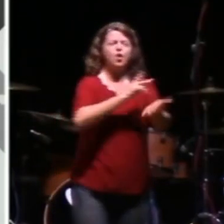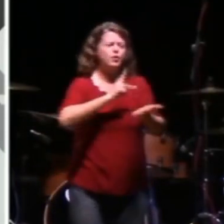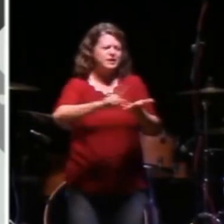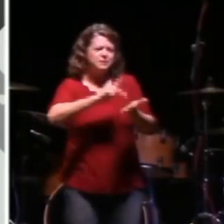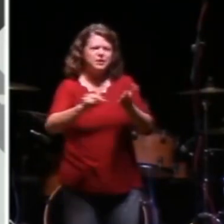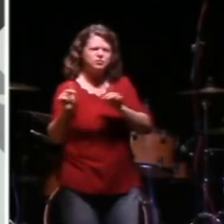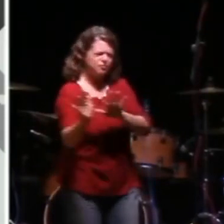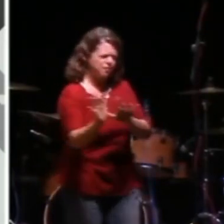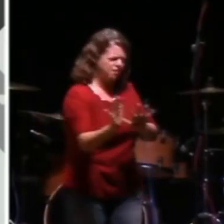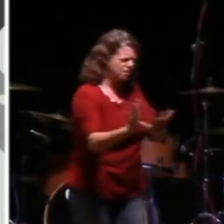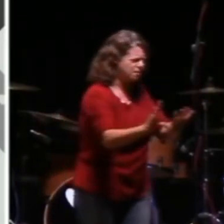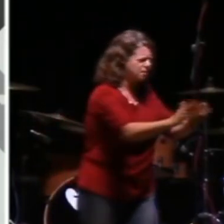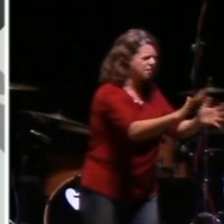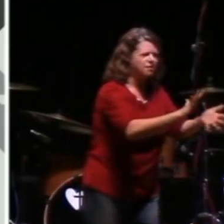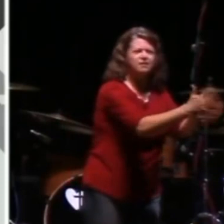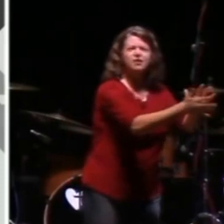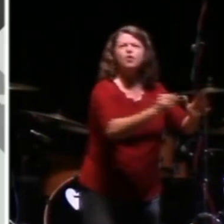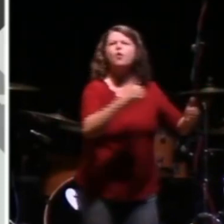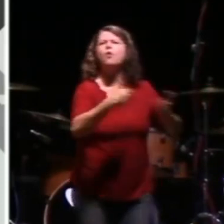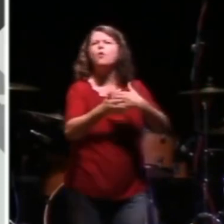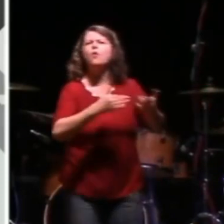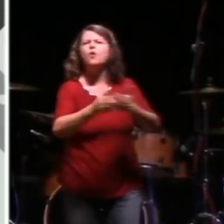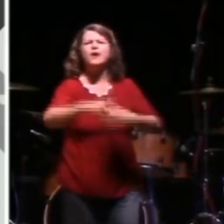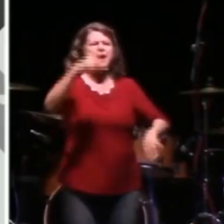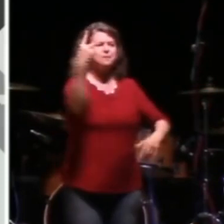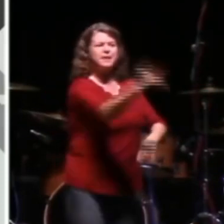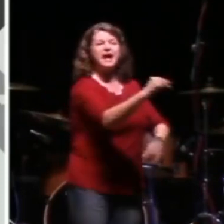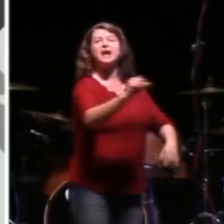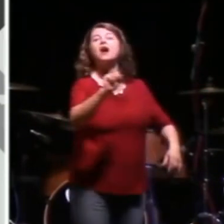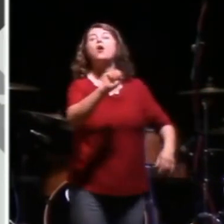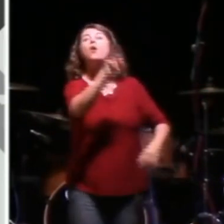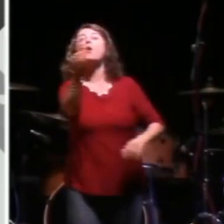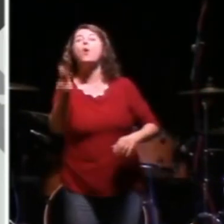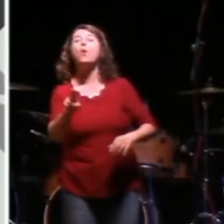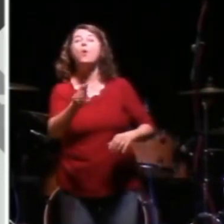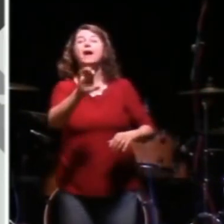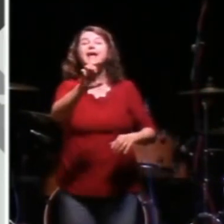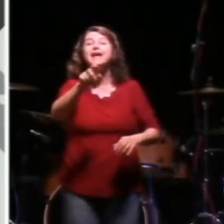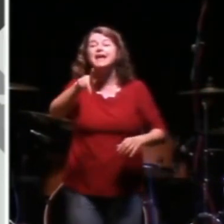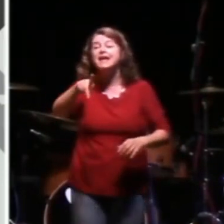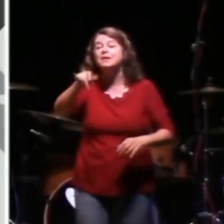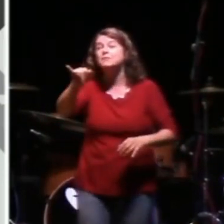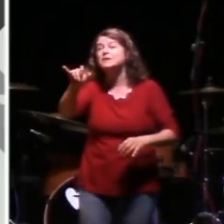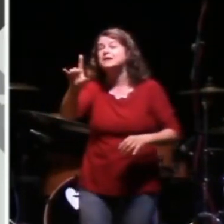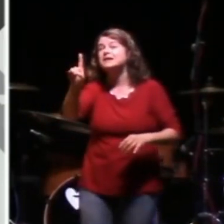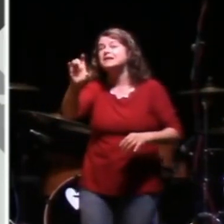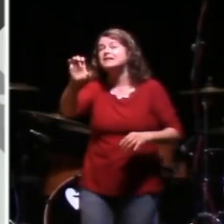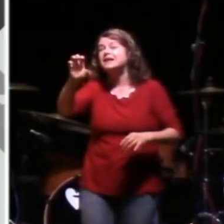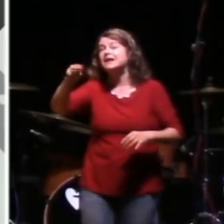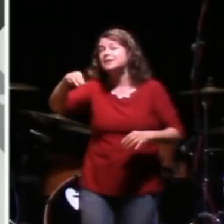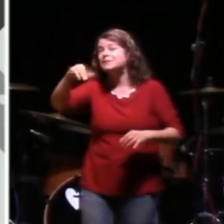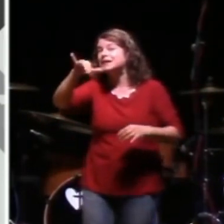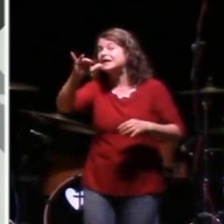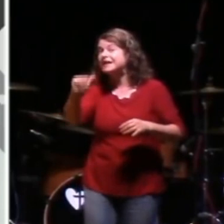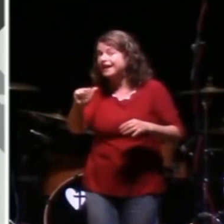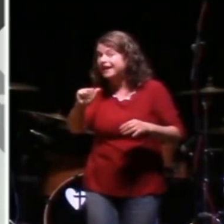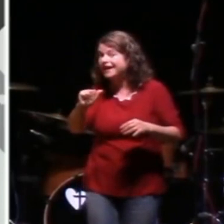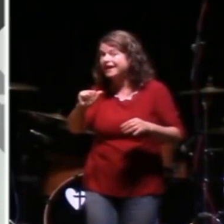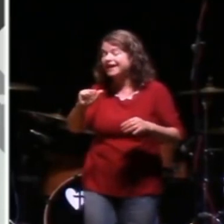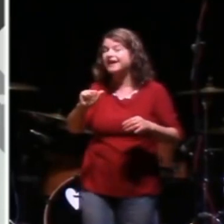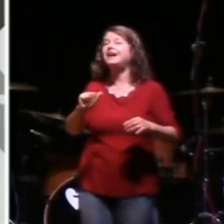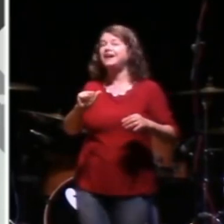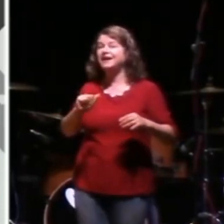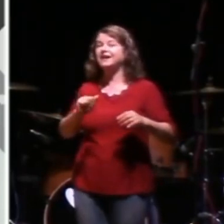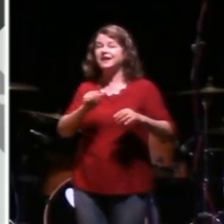cidades com a em qualquer praga a epidemia praga ou epidemia entenda isso uma oração uma súplica